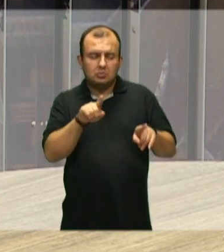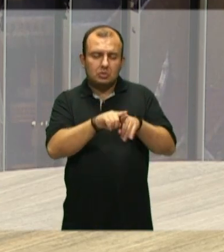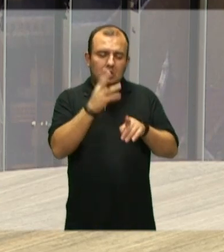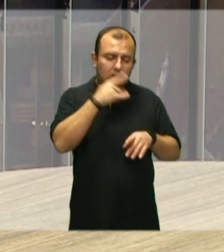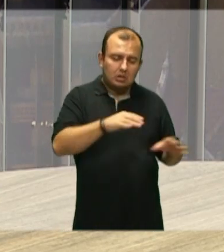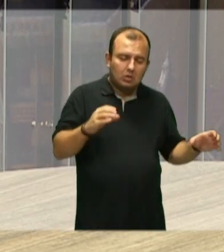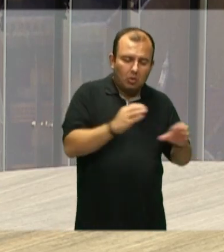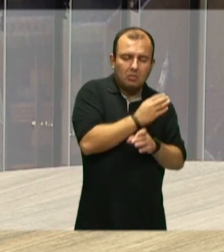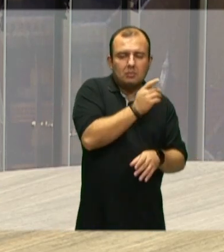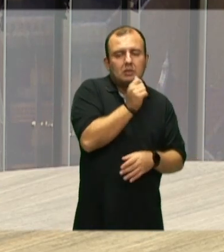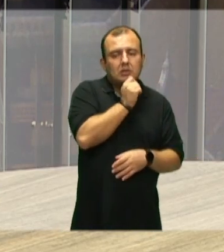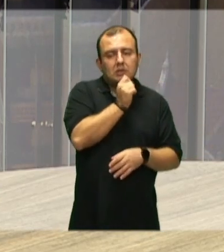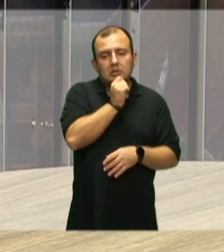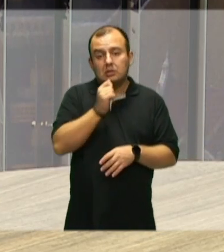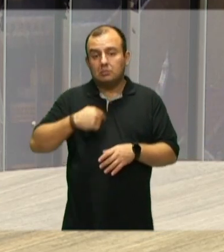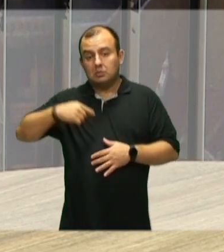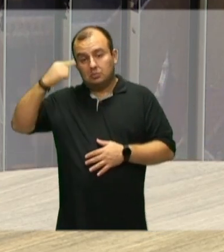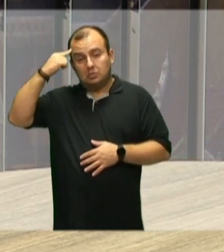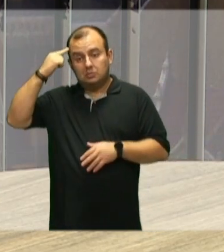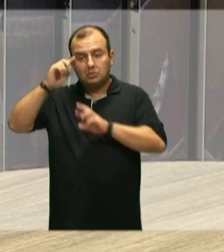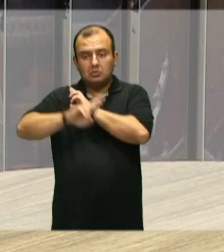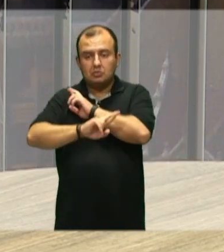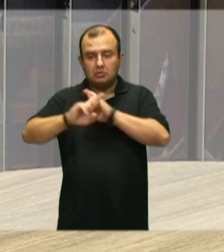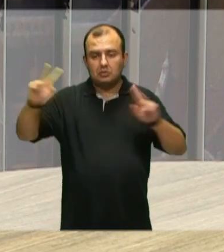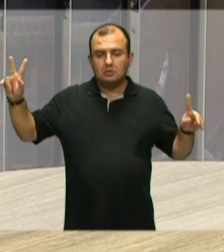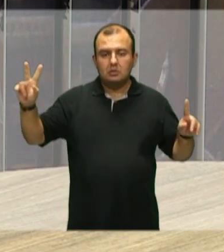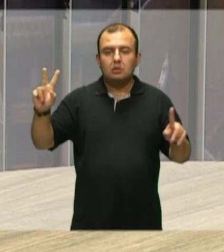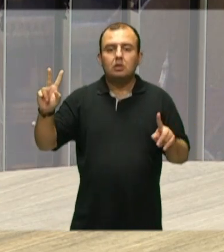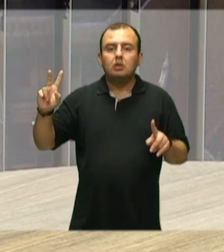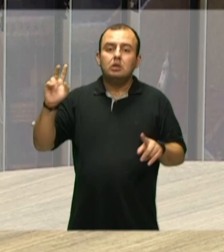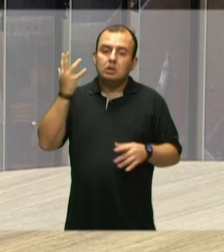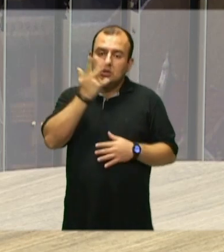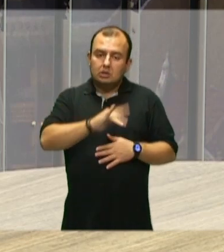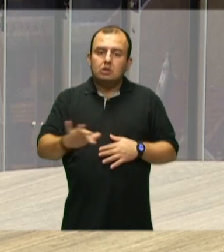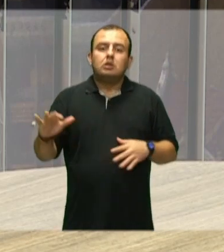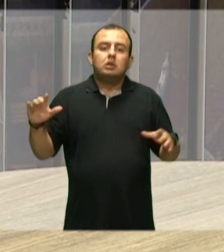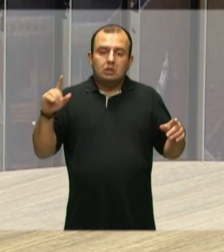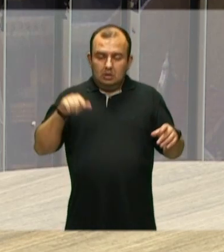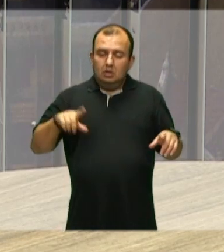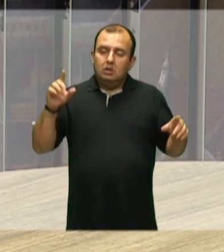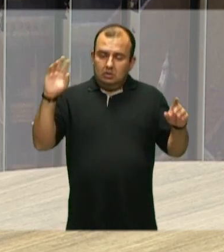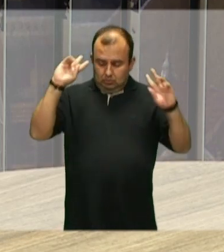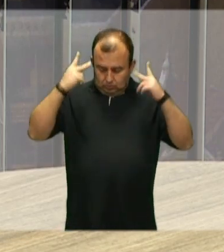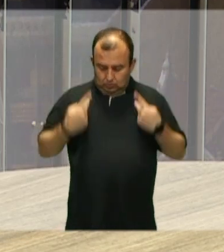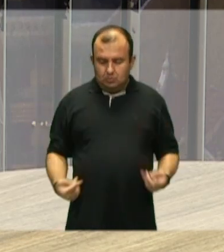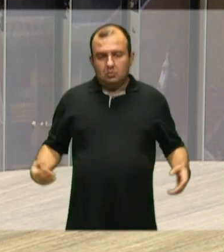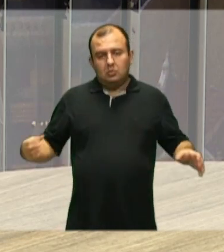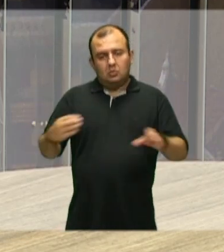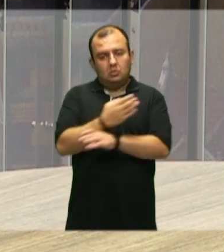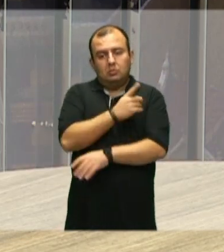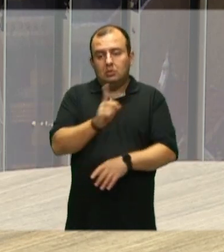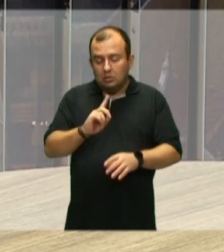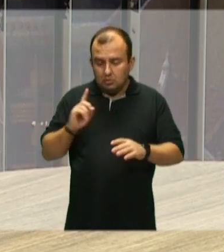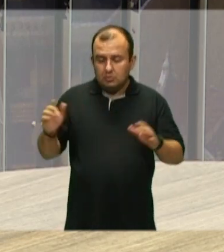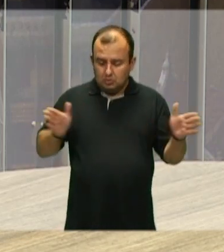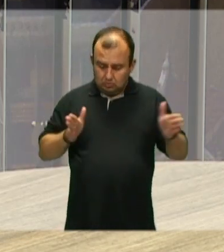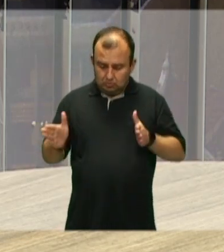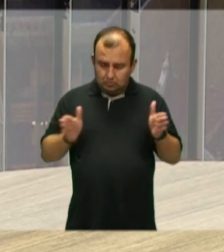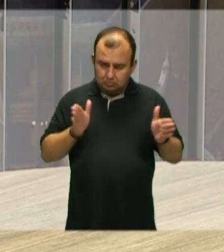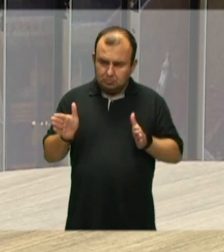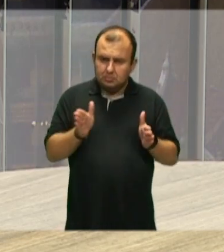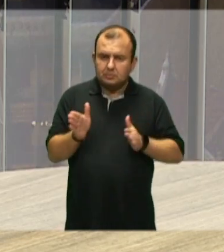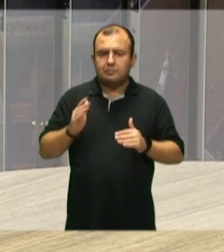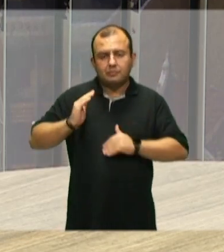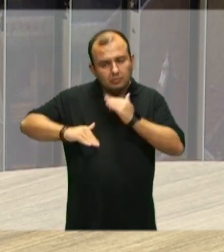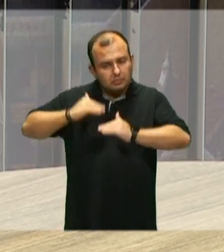na verdade, a gente pensa justamente ao contrário, né? A criança é um ser humano completo, mas é evidente que ela está numa fase do